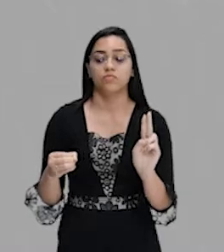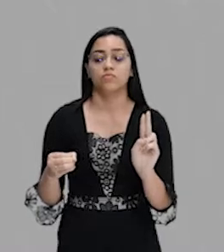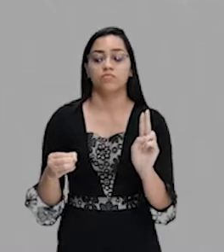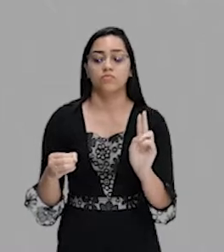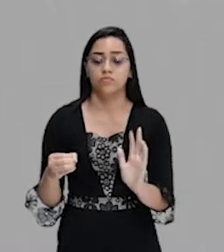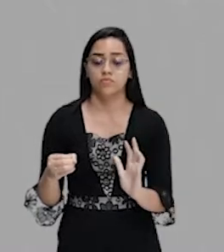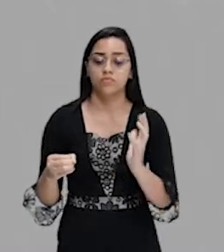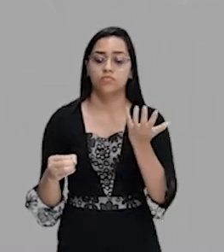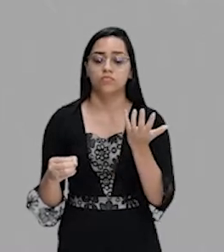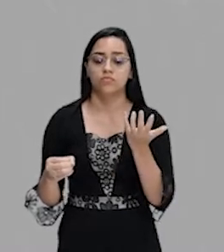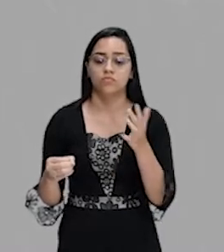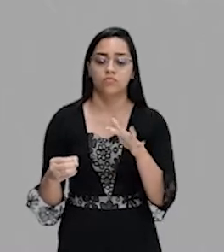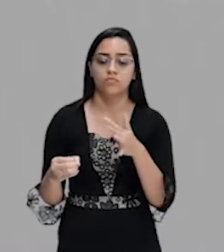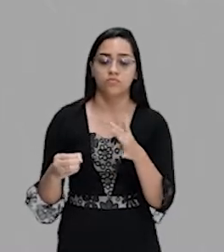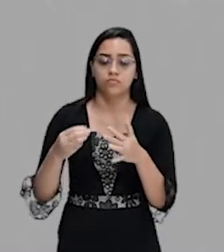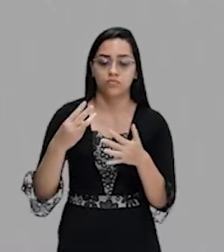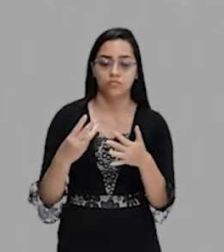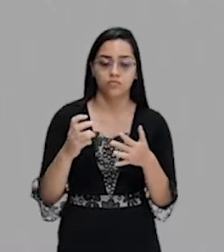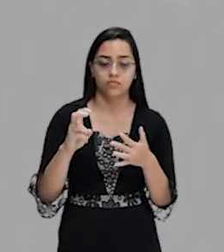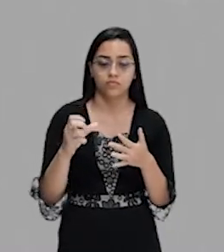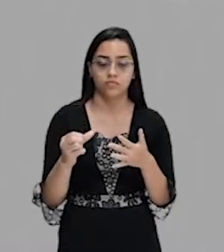ele acontece aí a